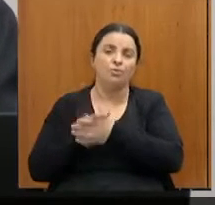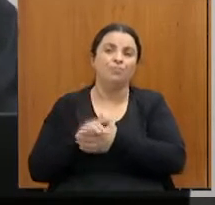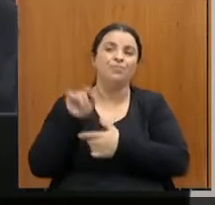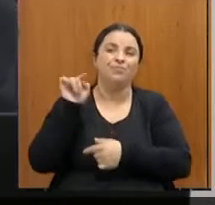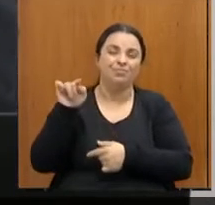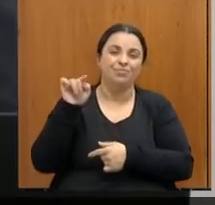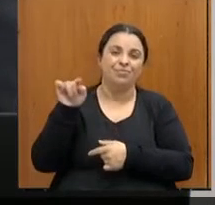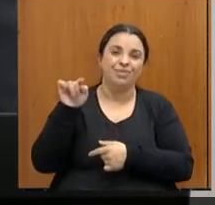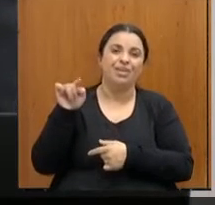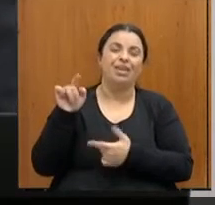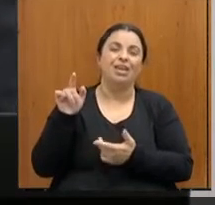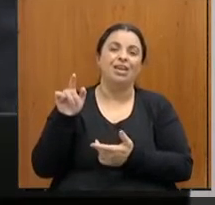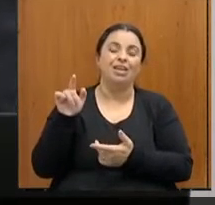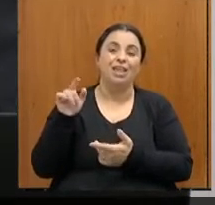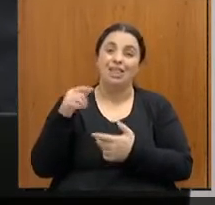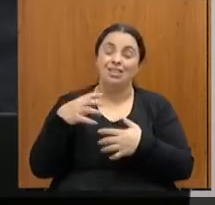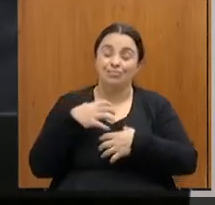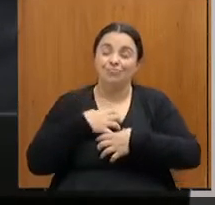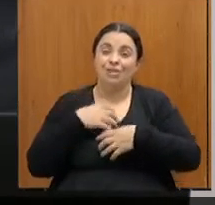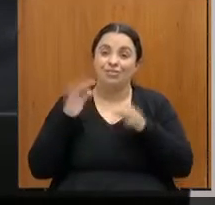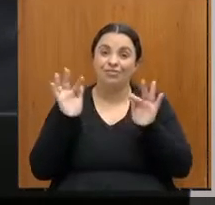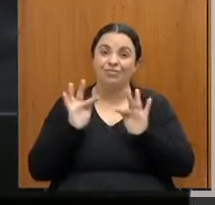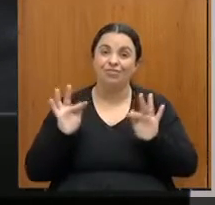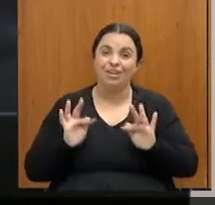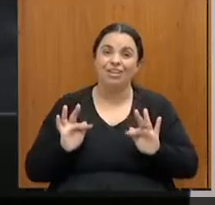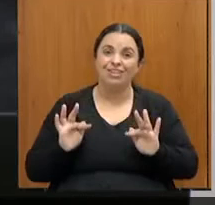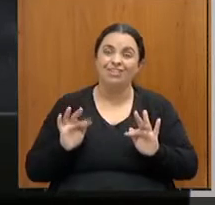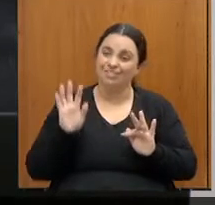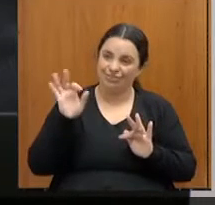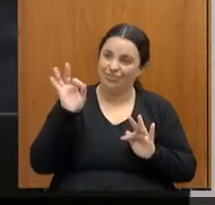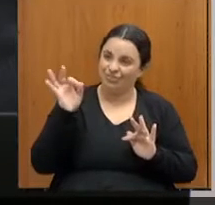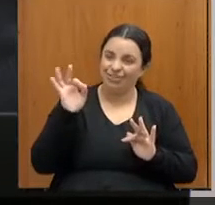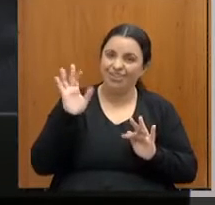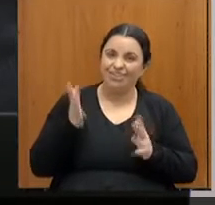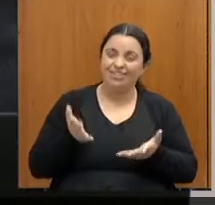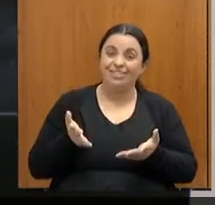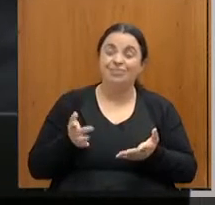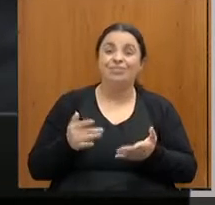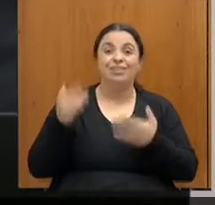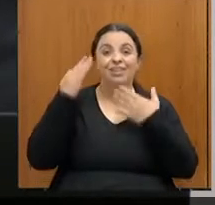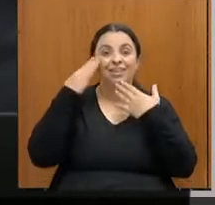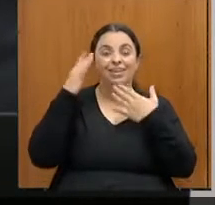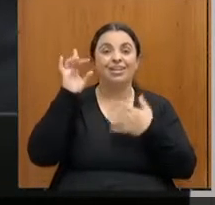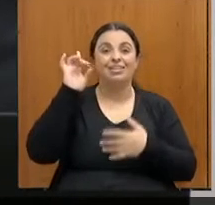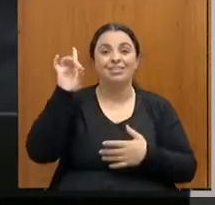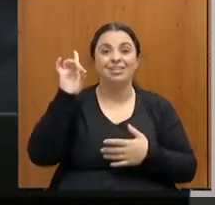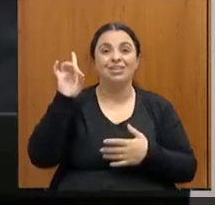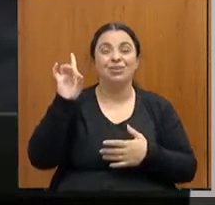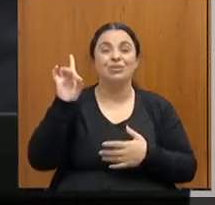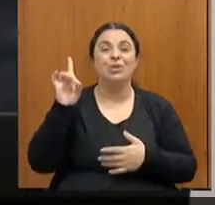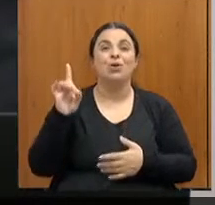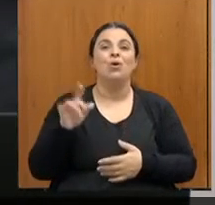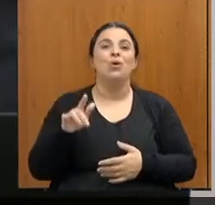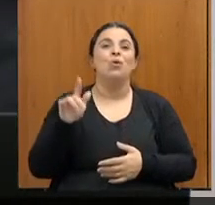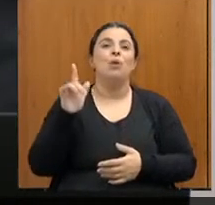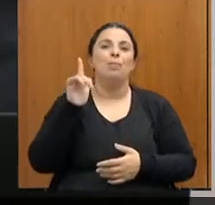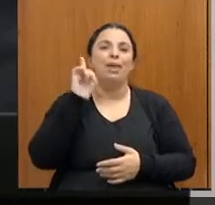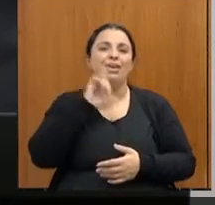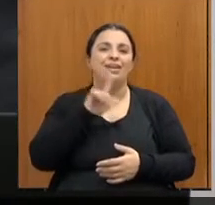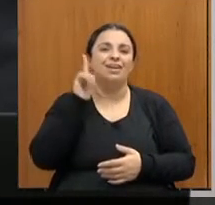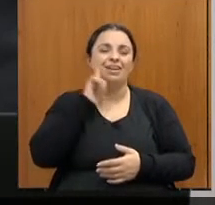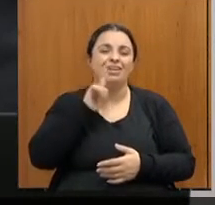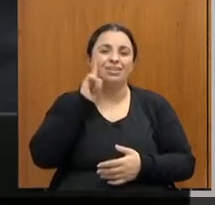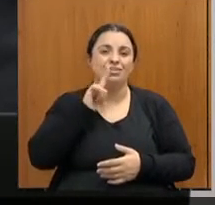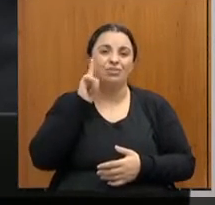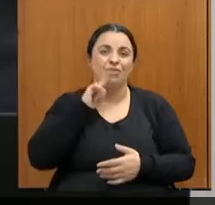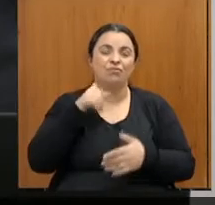que tá muito feliz né Deputado porque pela graças a Deus o América conseguiu a primeira vitória